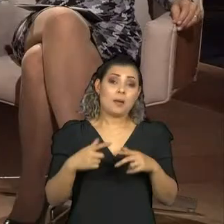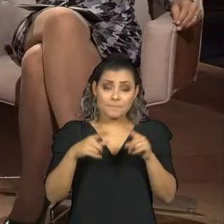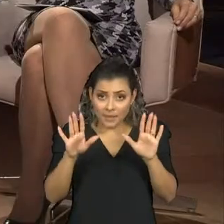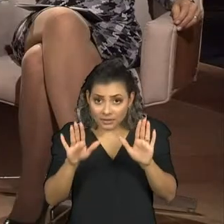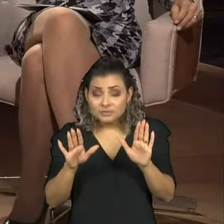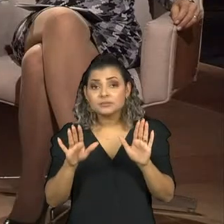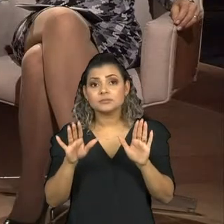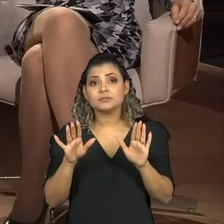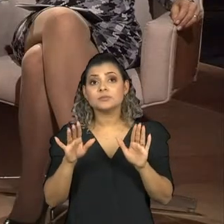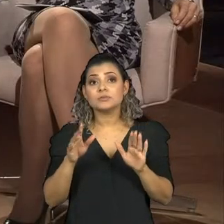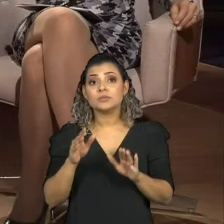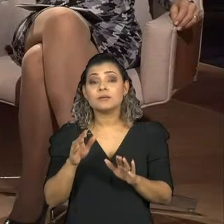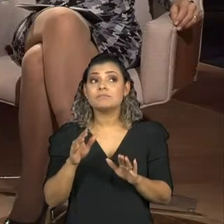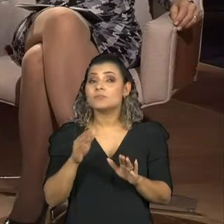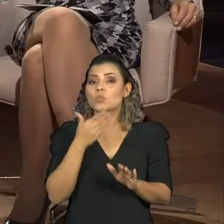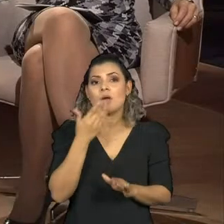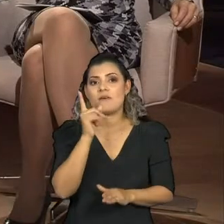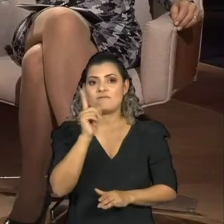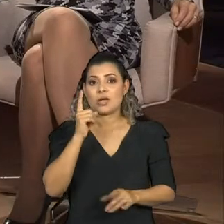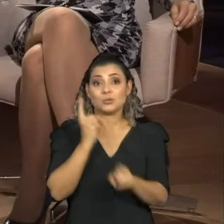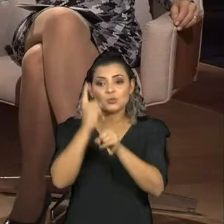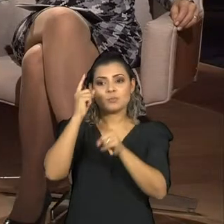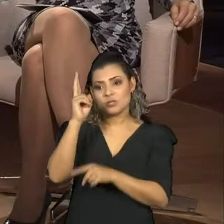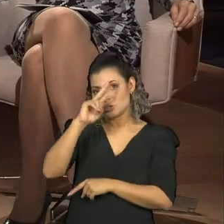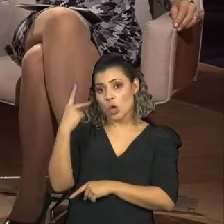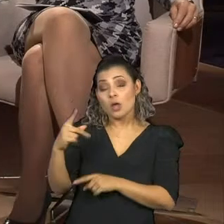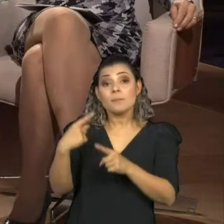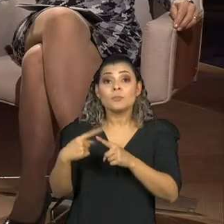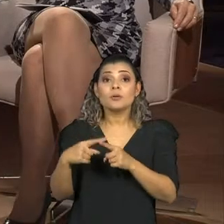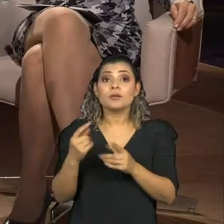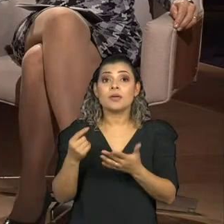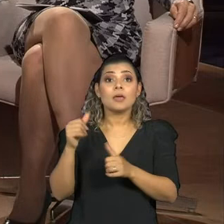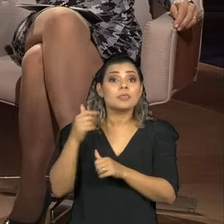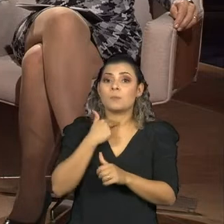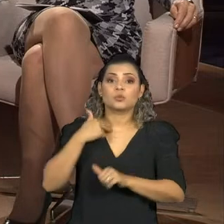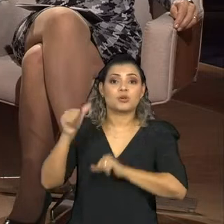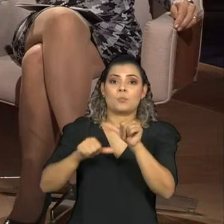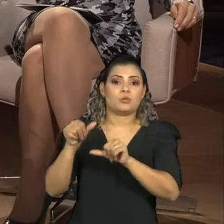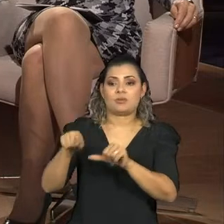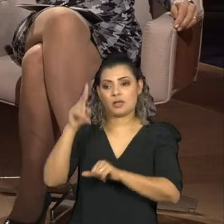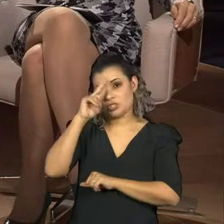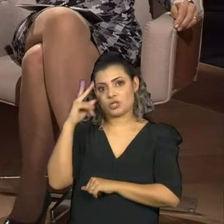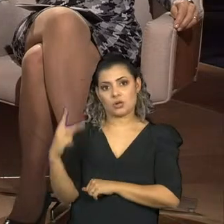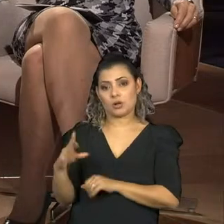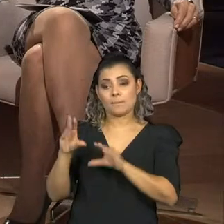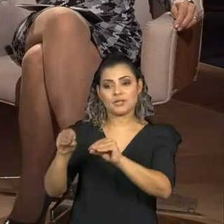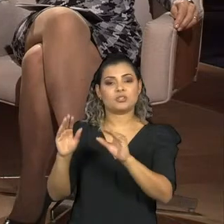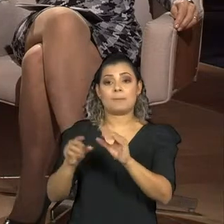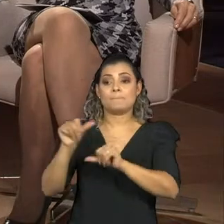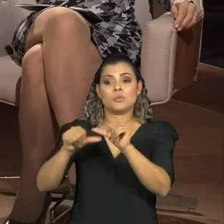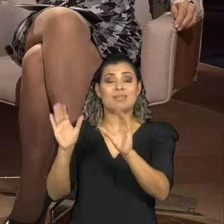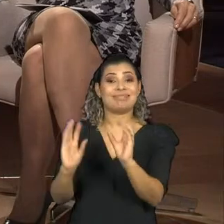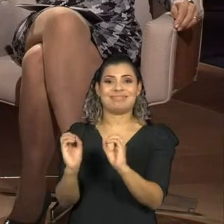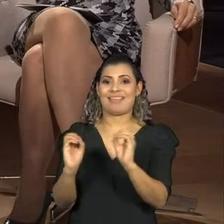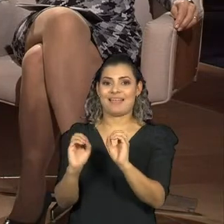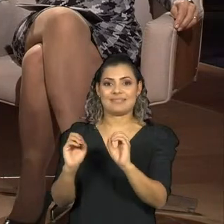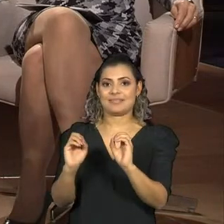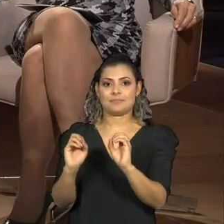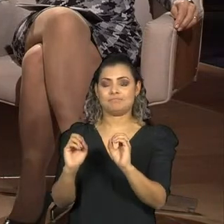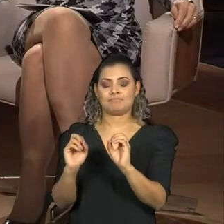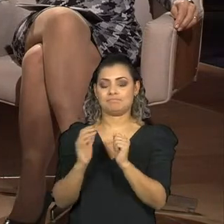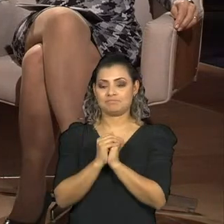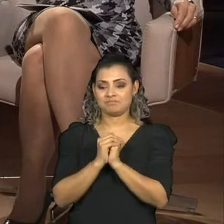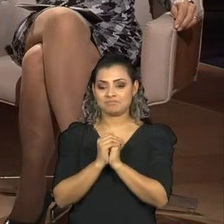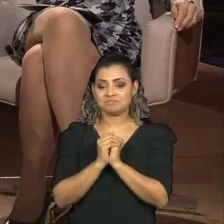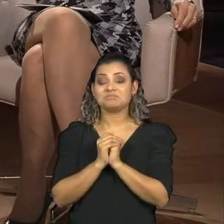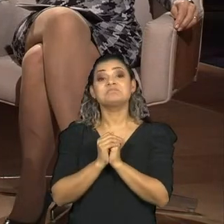encontrar uma história, porque a gente tinha o princípio de não mudar as histórias, a gente não alterava.